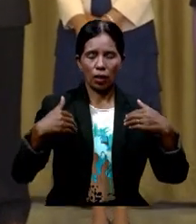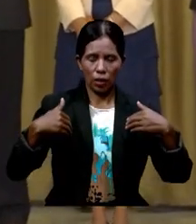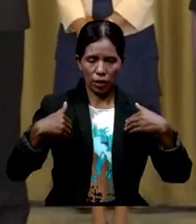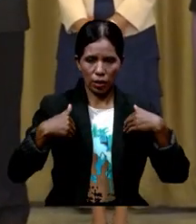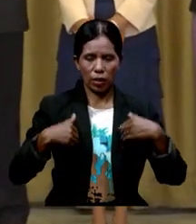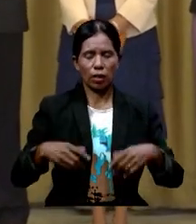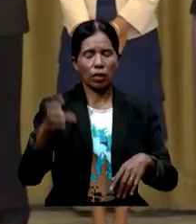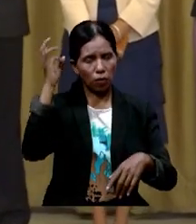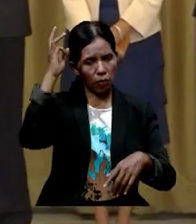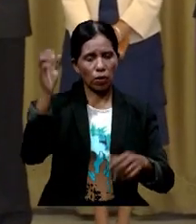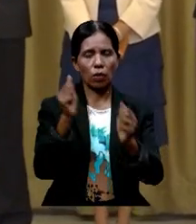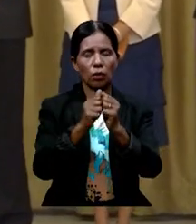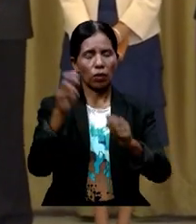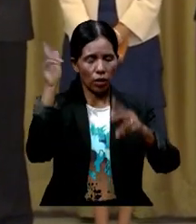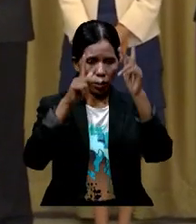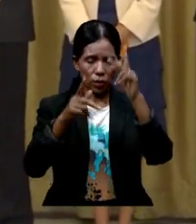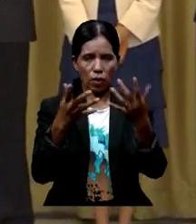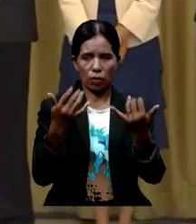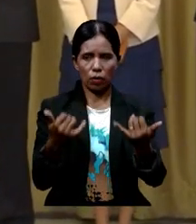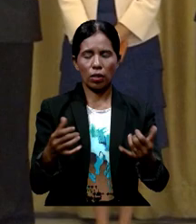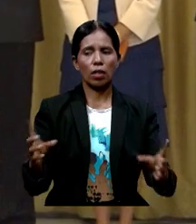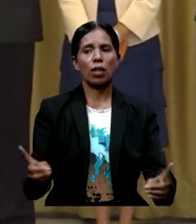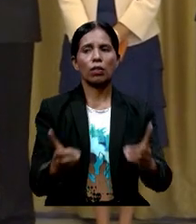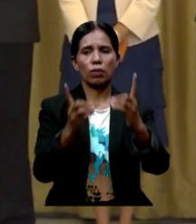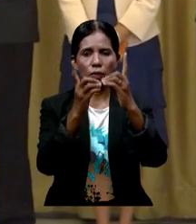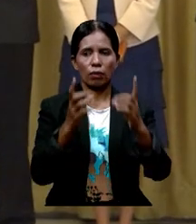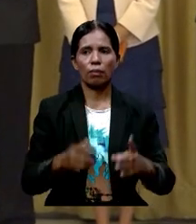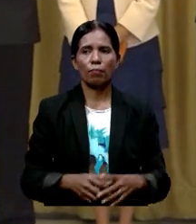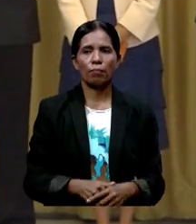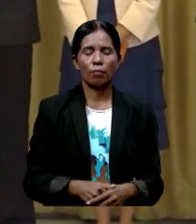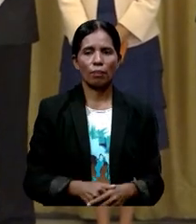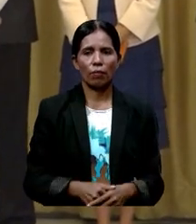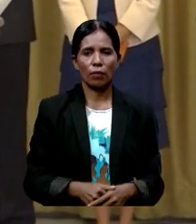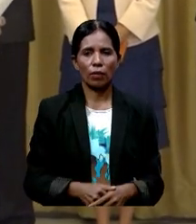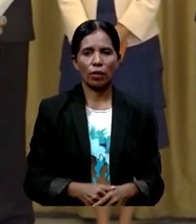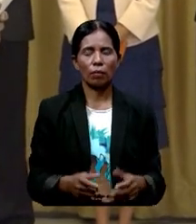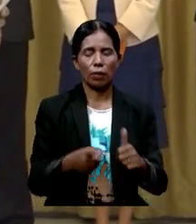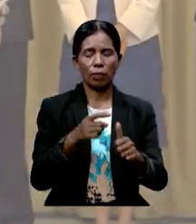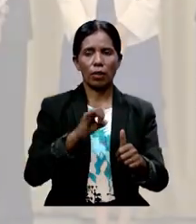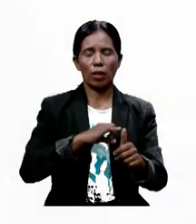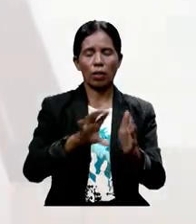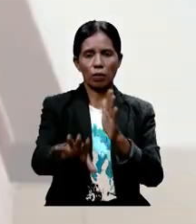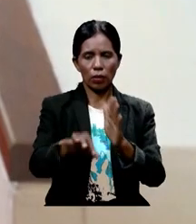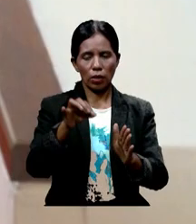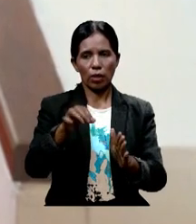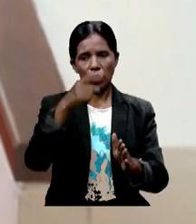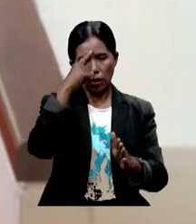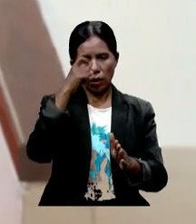nilaran. Honia caso, nebedadão ne, niha soruhela. Primeiro, ao nomeia, tamo, até o momento, né, será o que